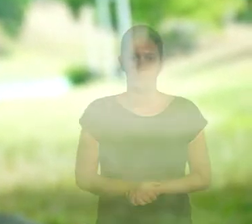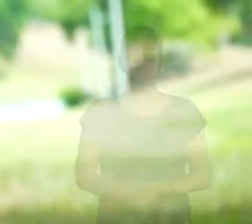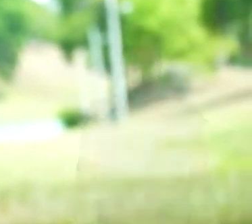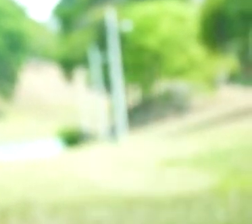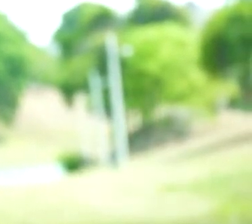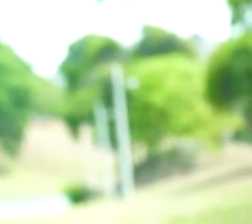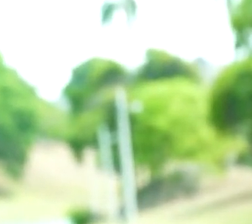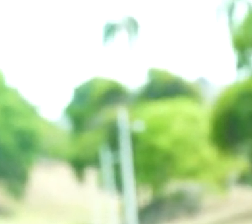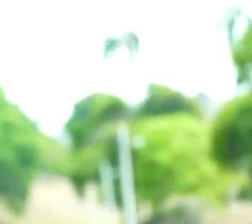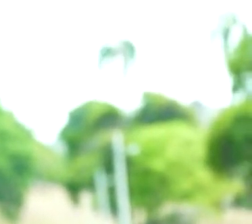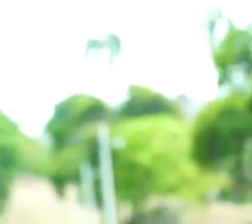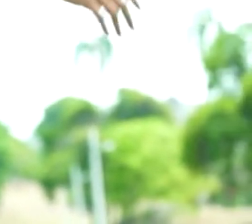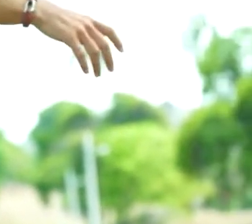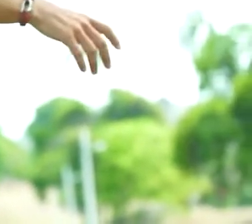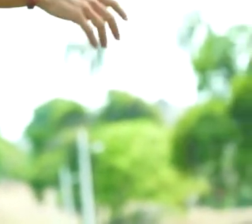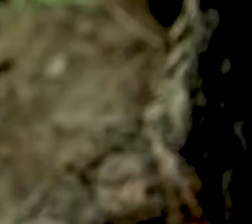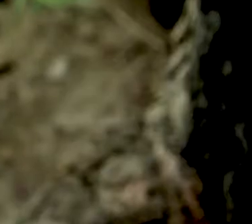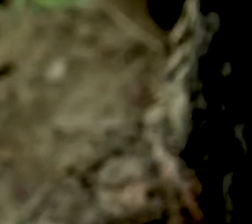instalar.